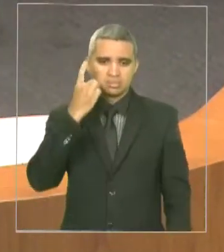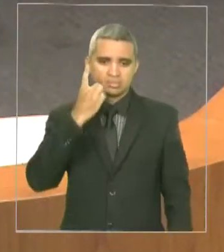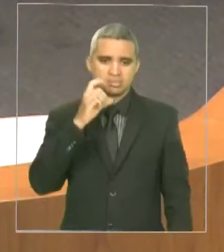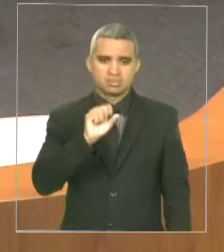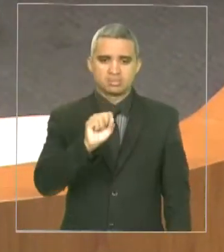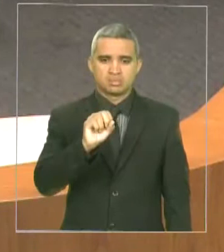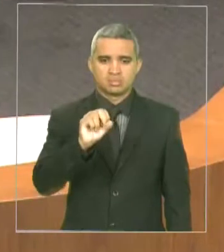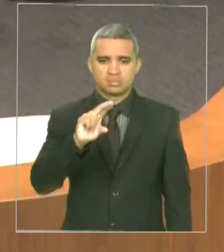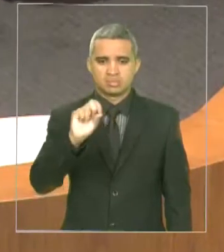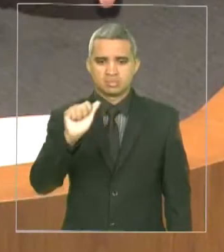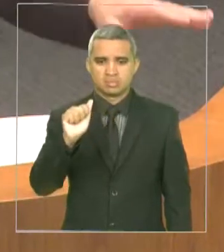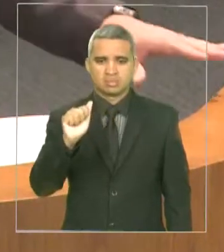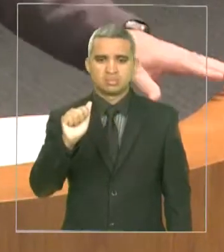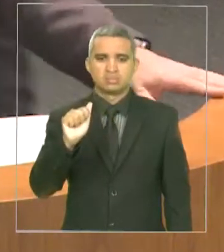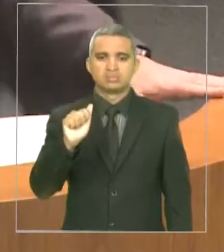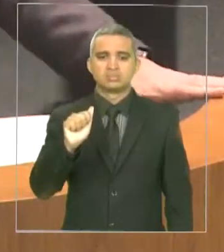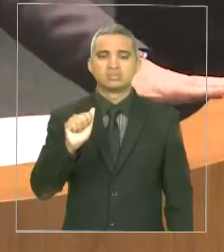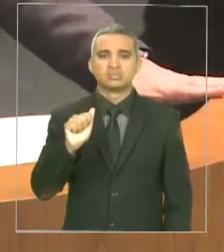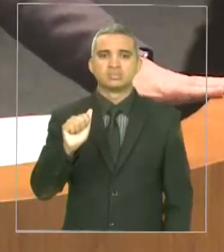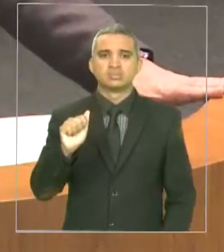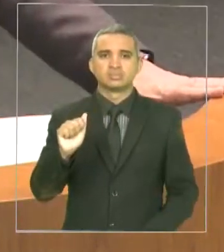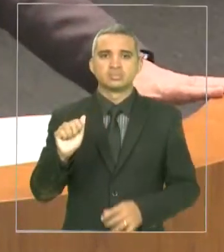da agricultura familiar,